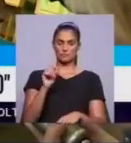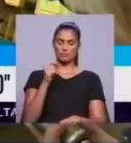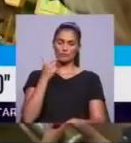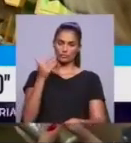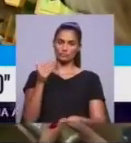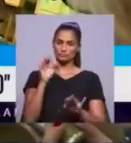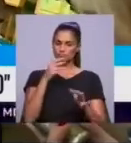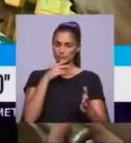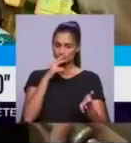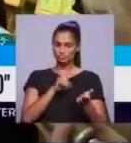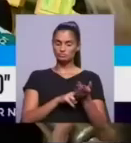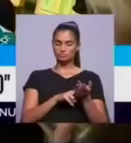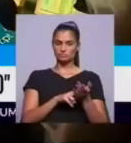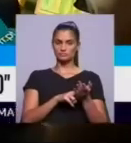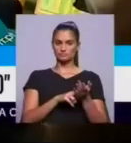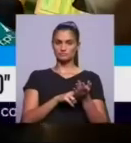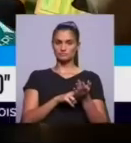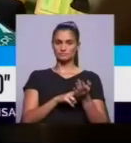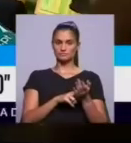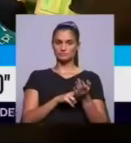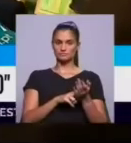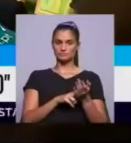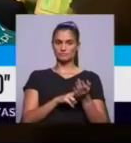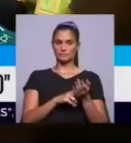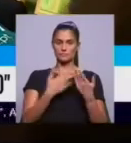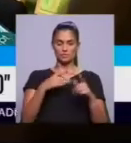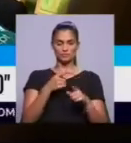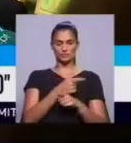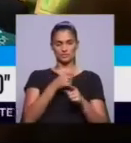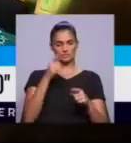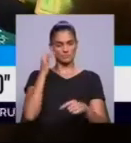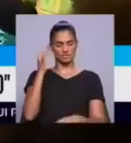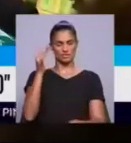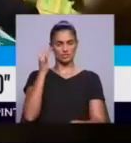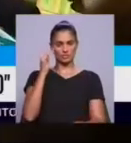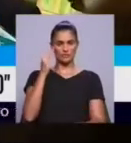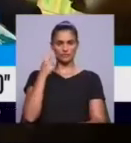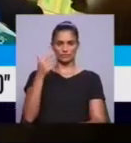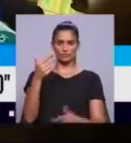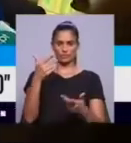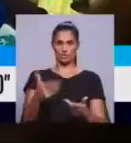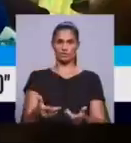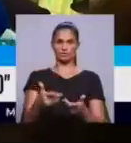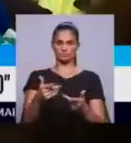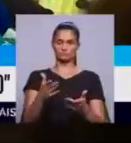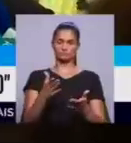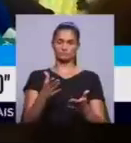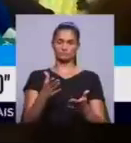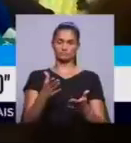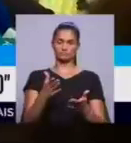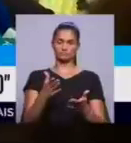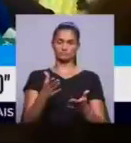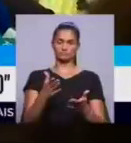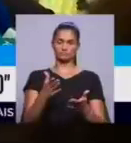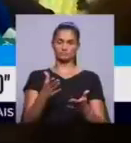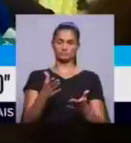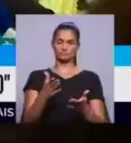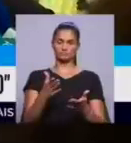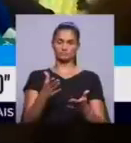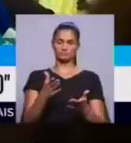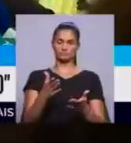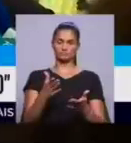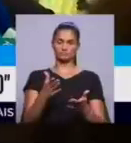Médio prazo mas como imaginam o Médio prazo hoje é longuíssimo prazo mesmo assim